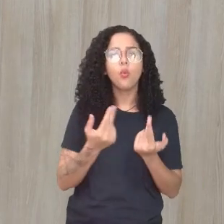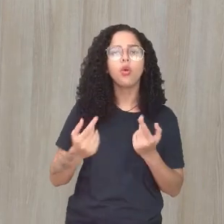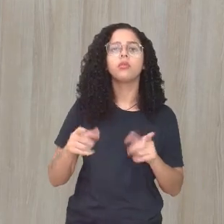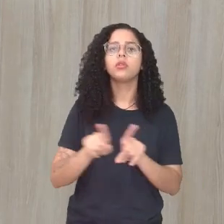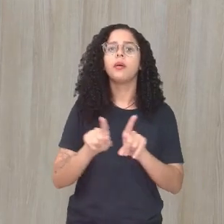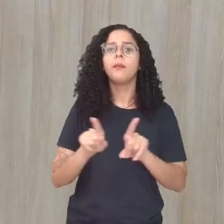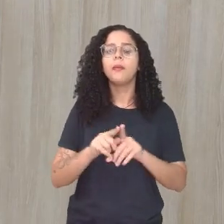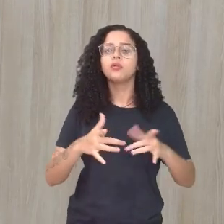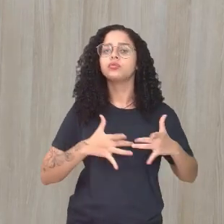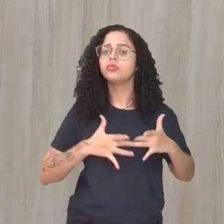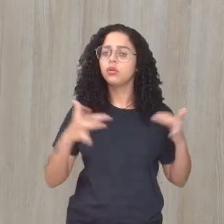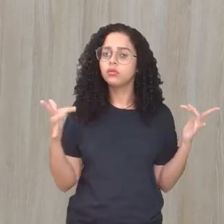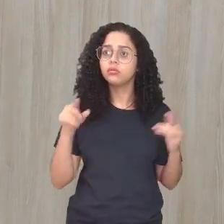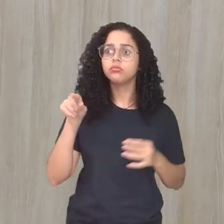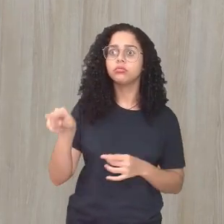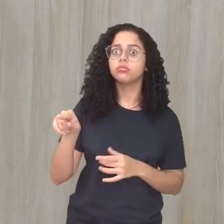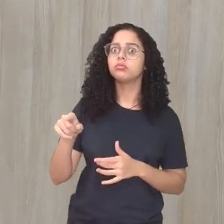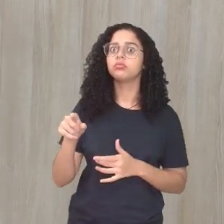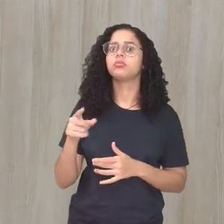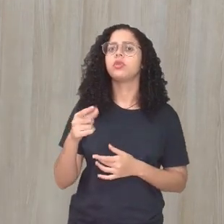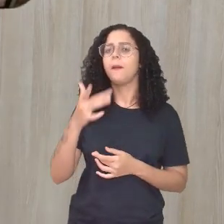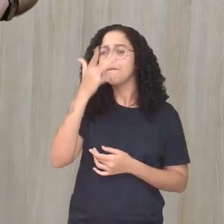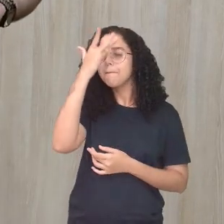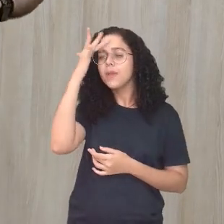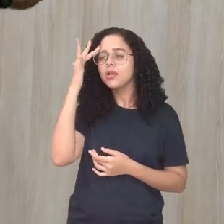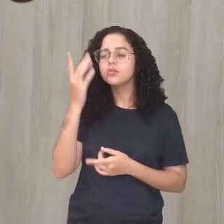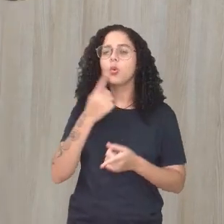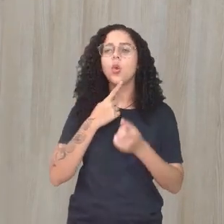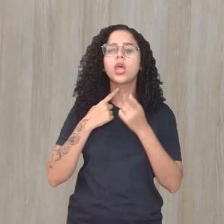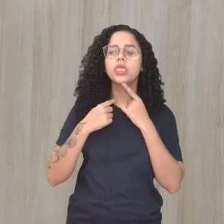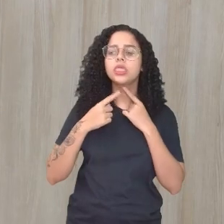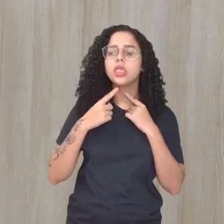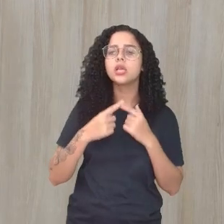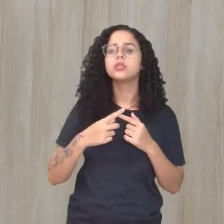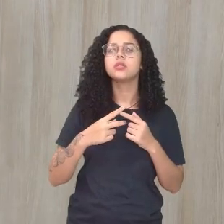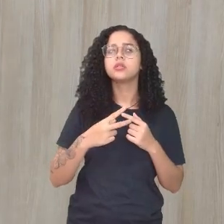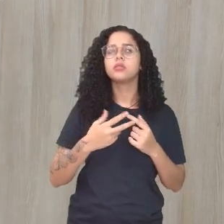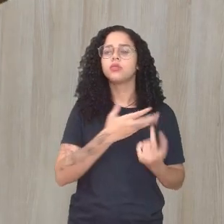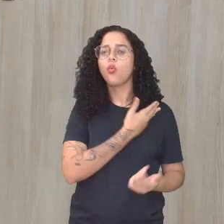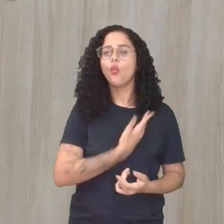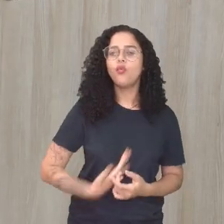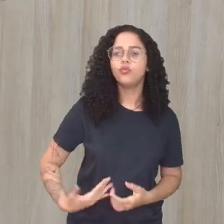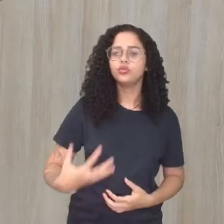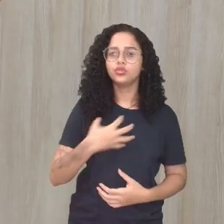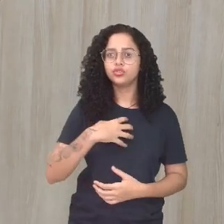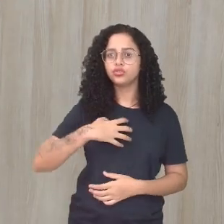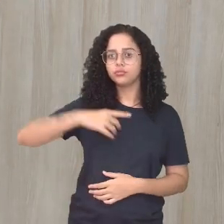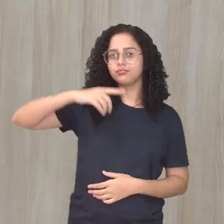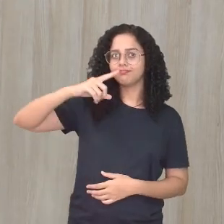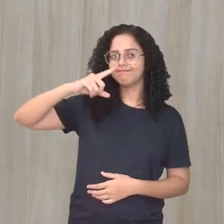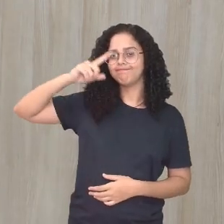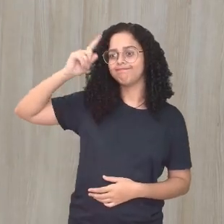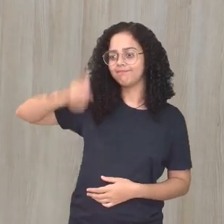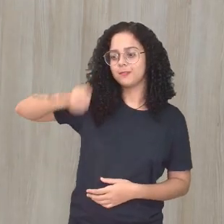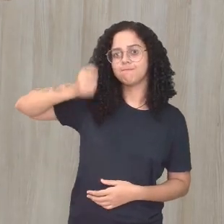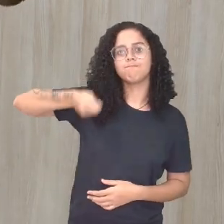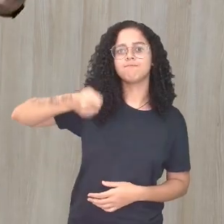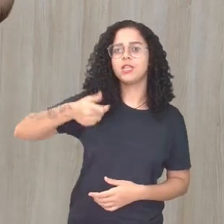solidariedade, e nesse sentido, quem deseja governar de forma mais autoritária não